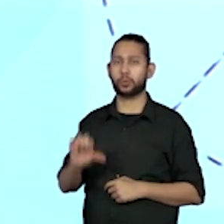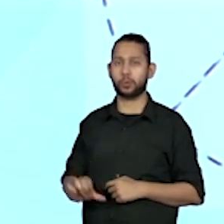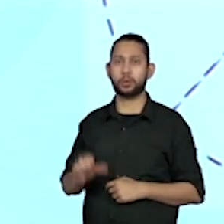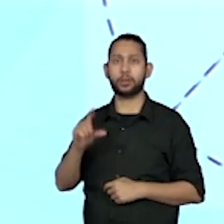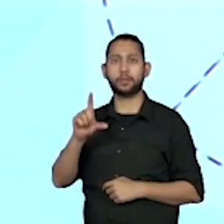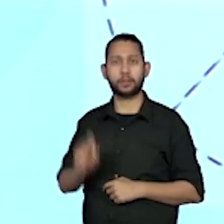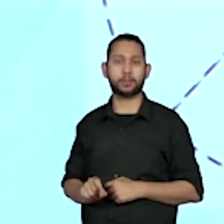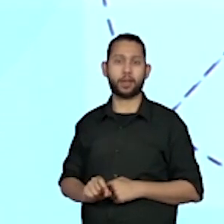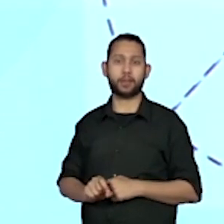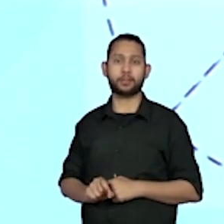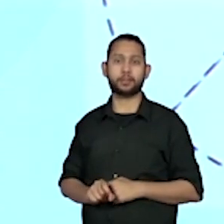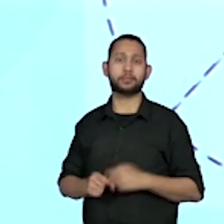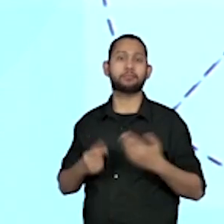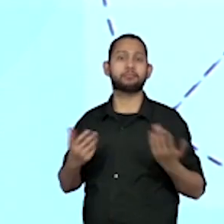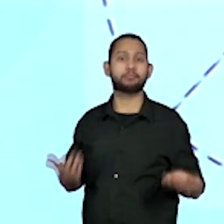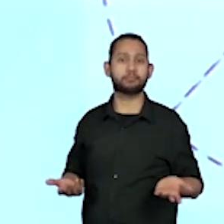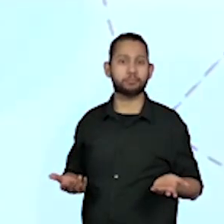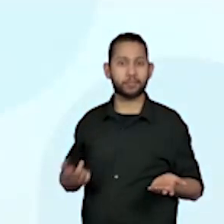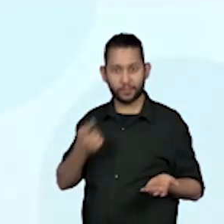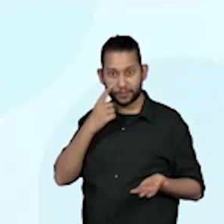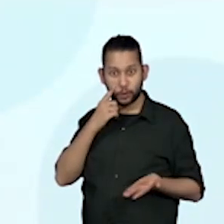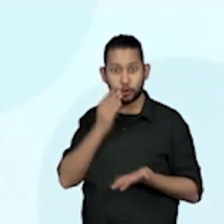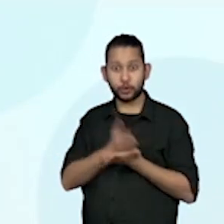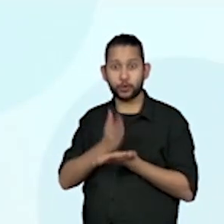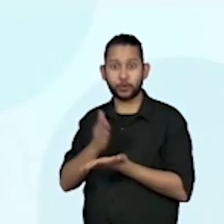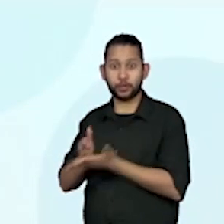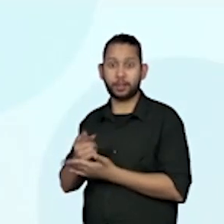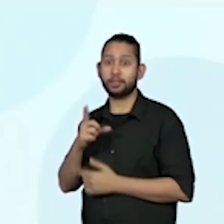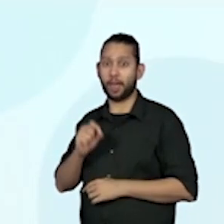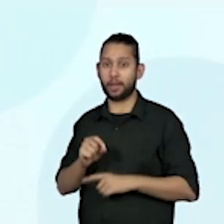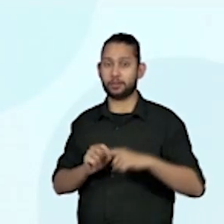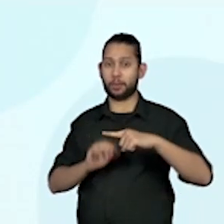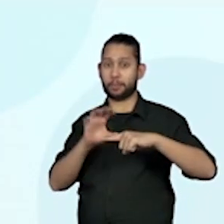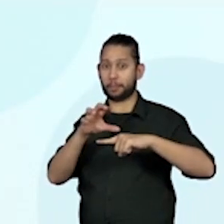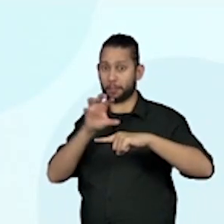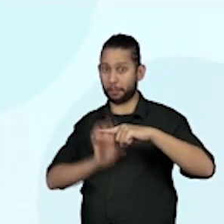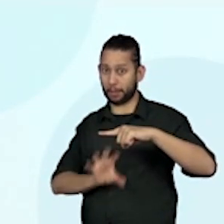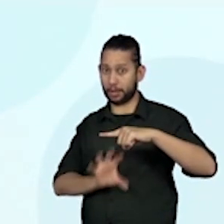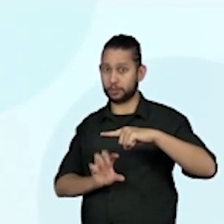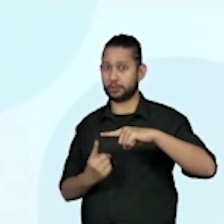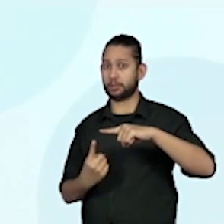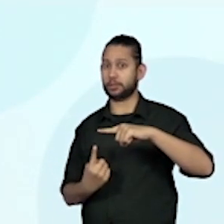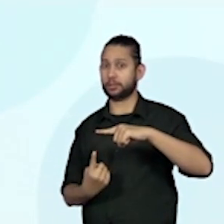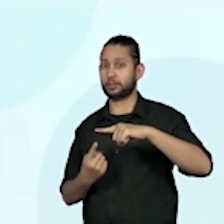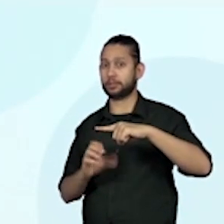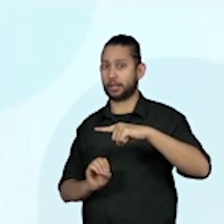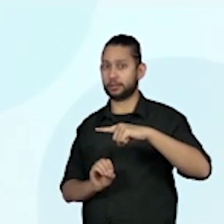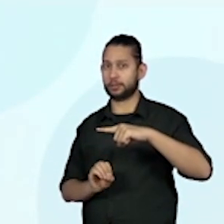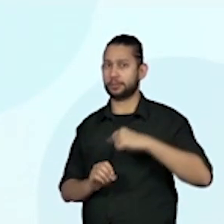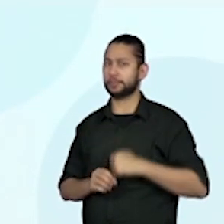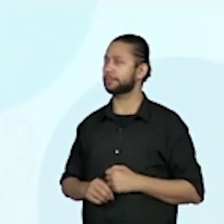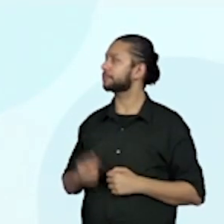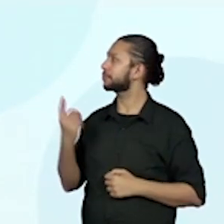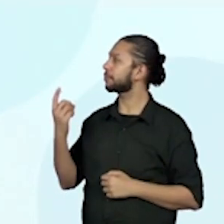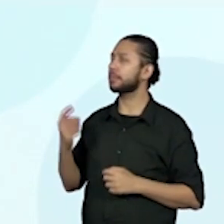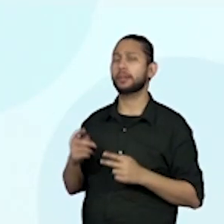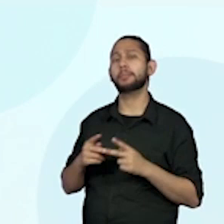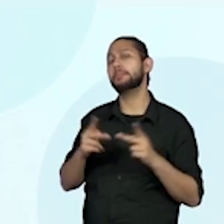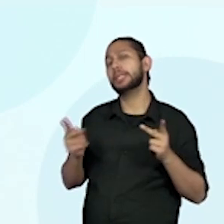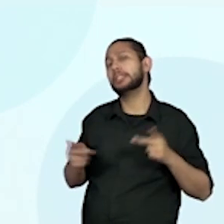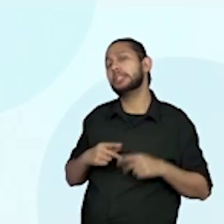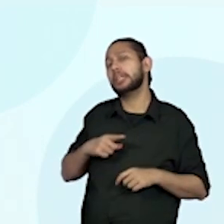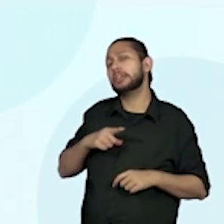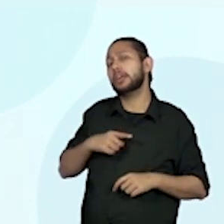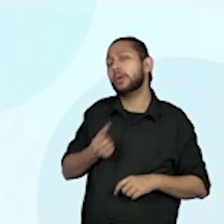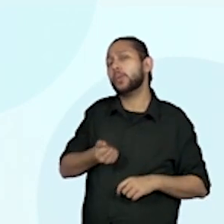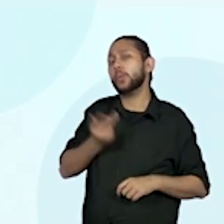8, 9, 10. 10 vai ser a minha parte de baixo da fração. E aí eu quero saber